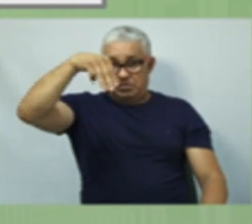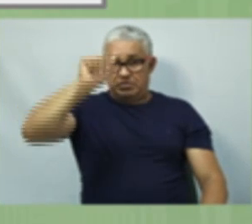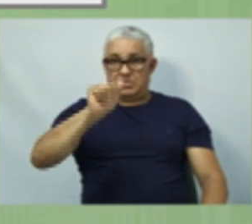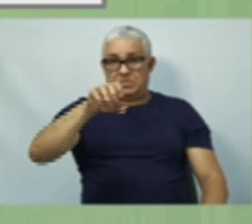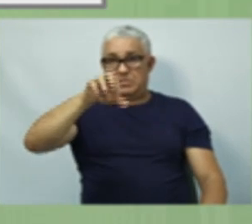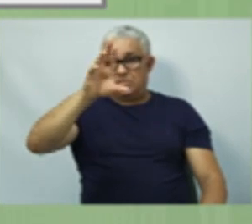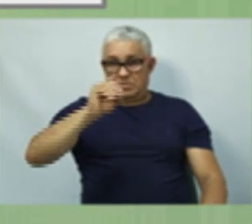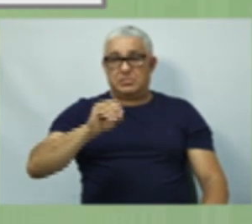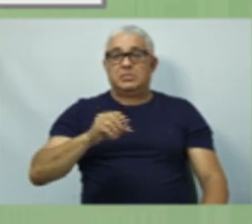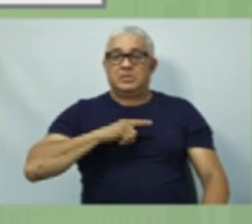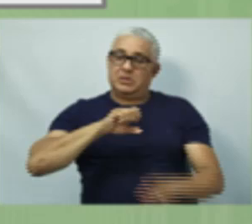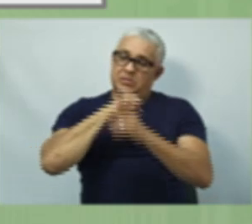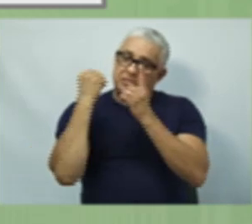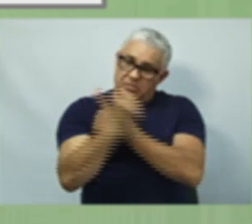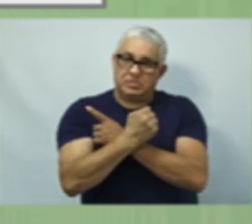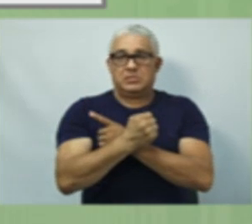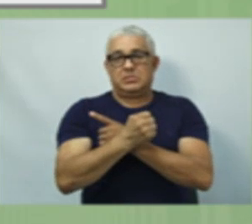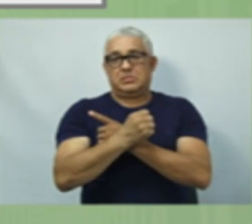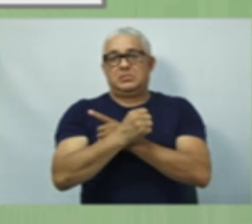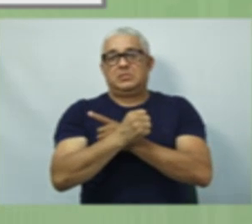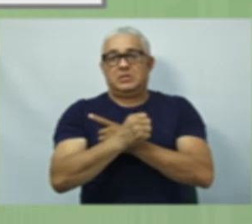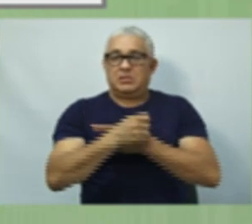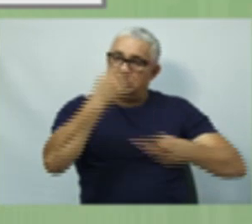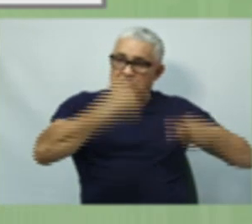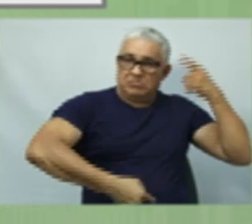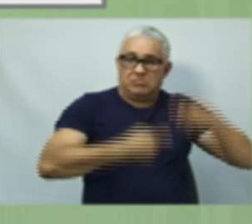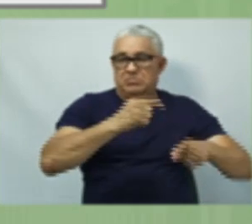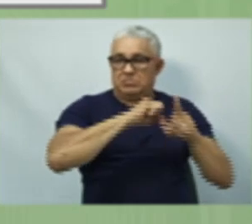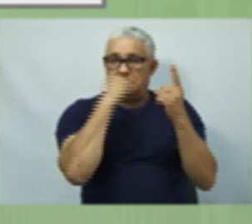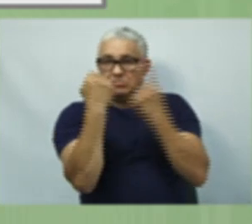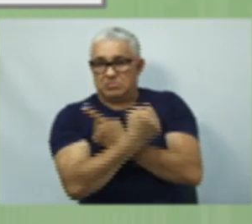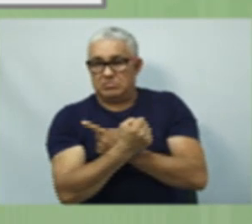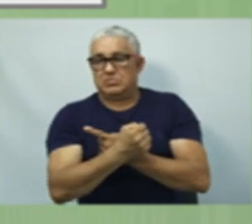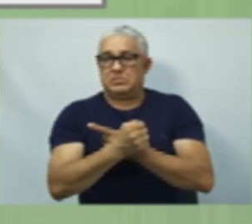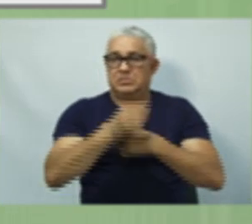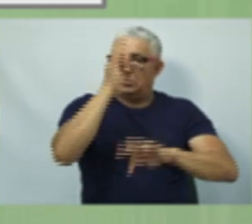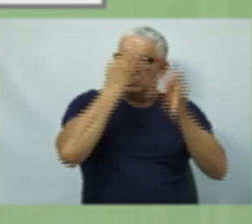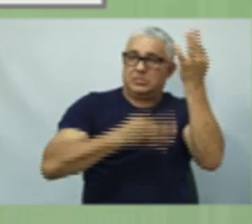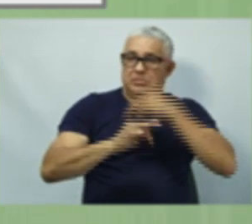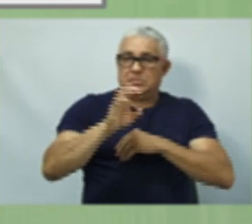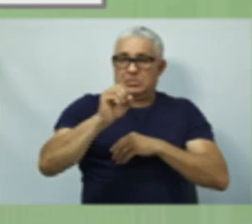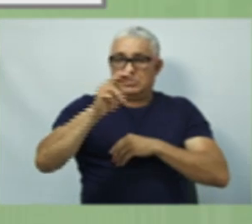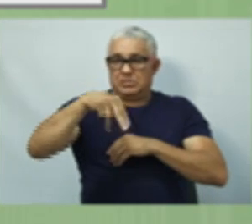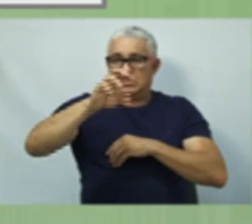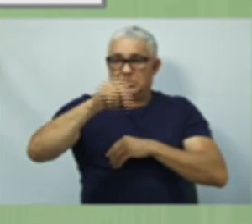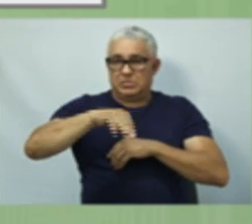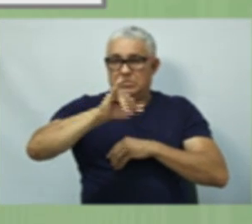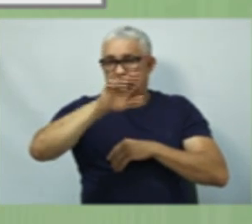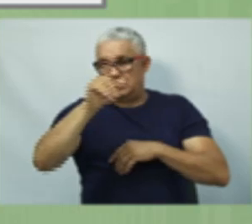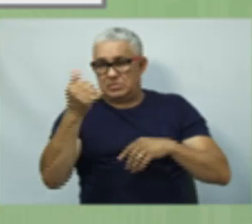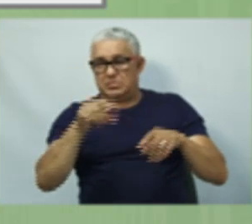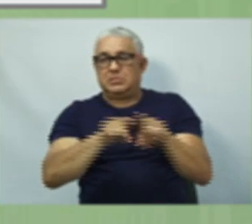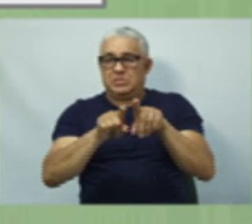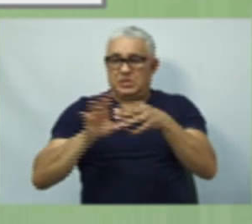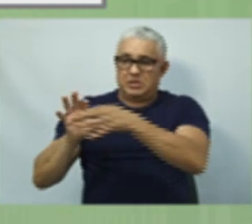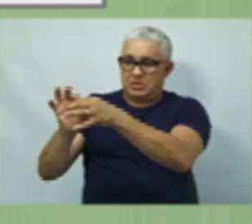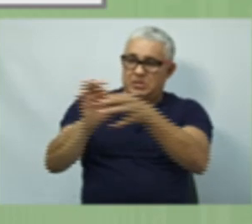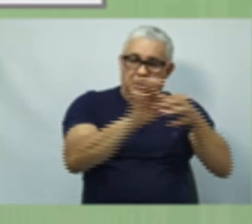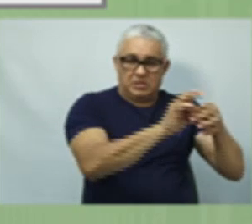legais, demográficas, ecológicas, culturais, políticas, tecnológicas e econômicas que estão relacionadas